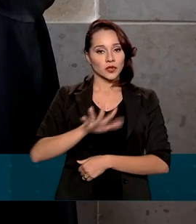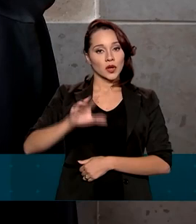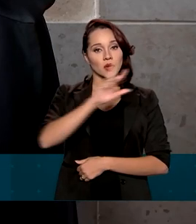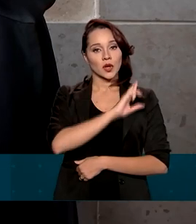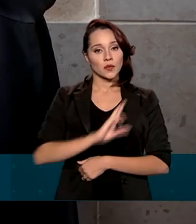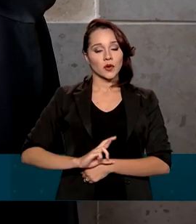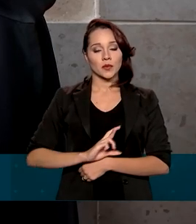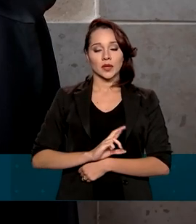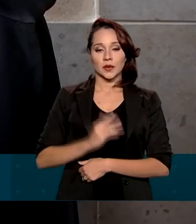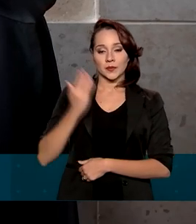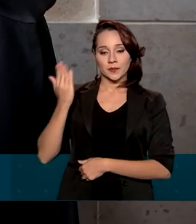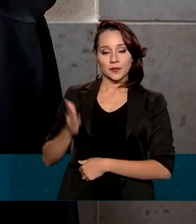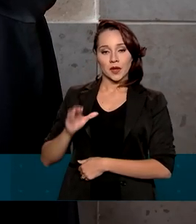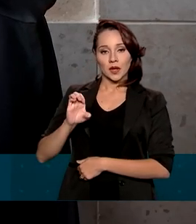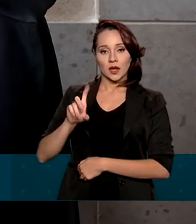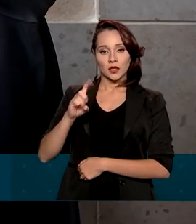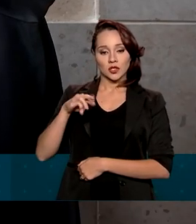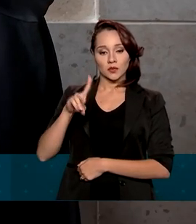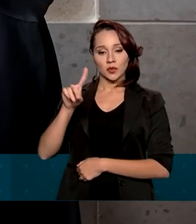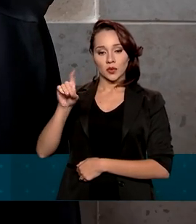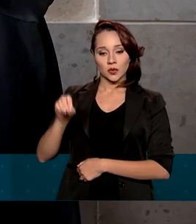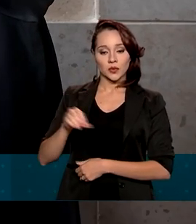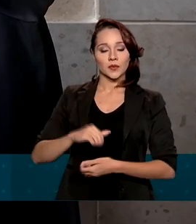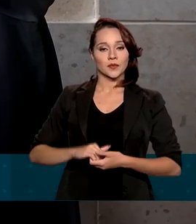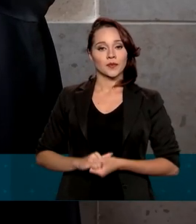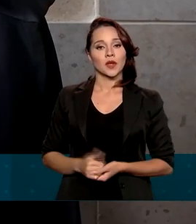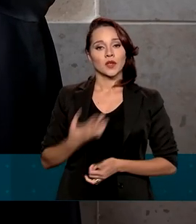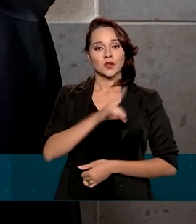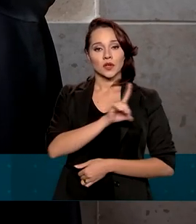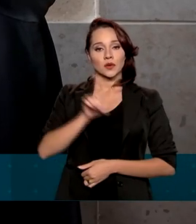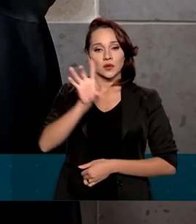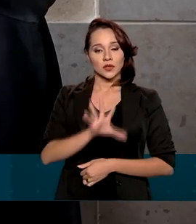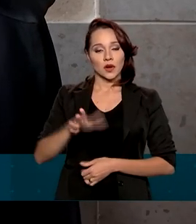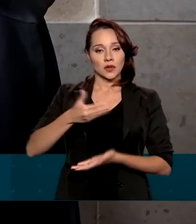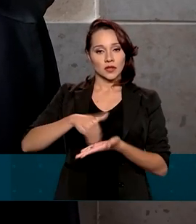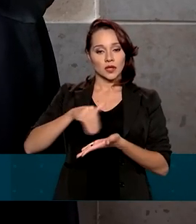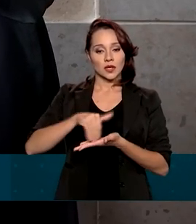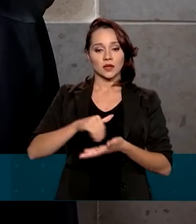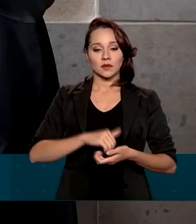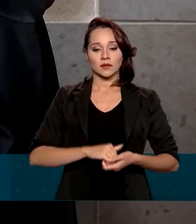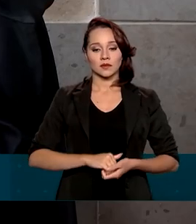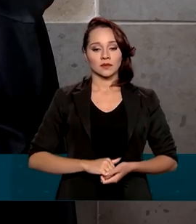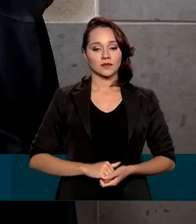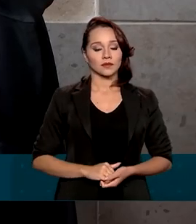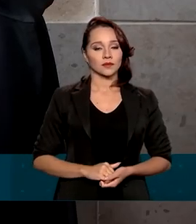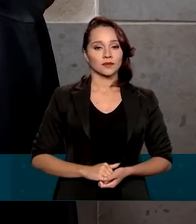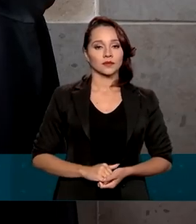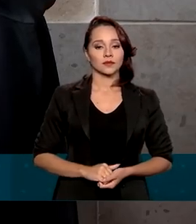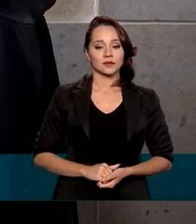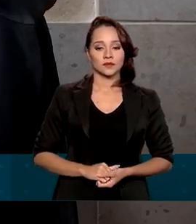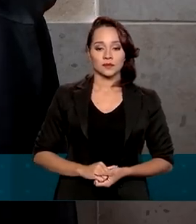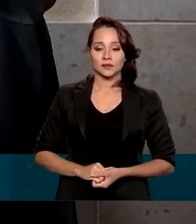República e por mim, Edmundo Veras dos Santos Filho, diretor-geral da Secretaria.